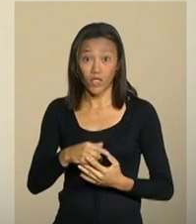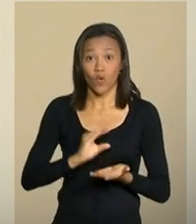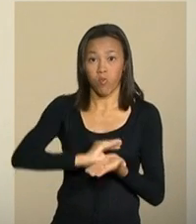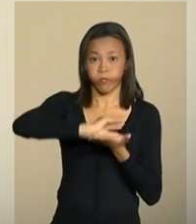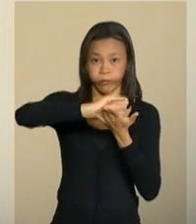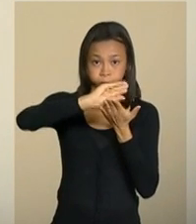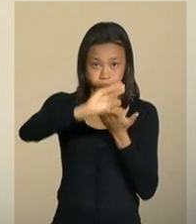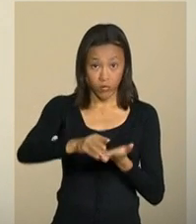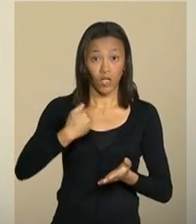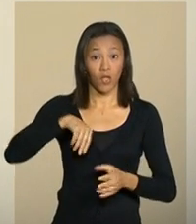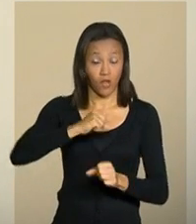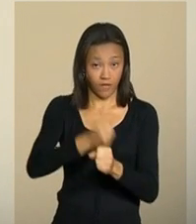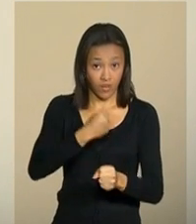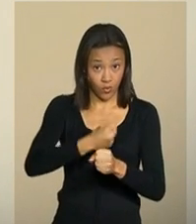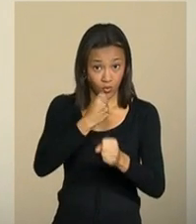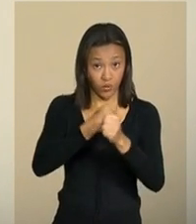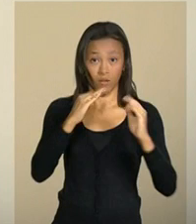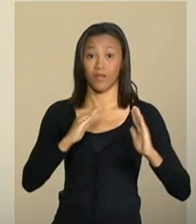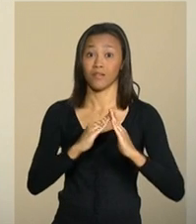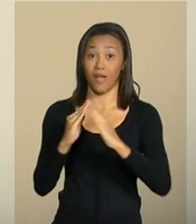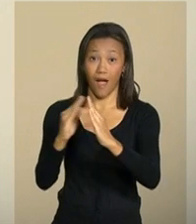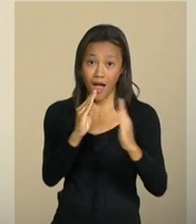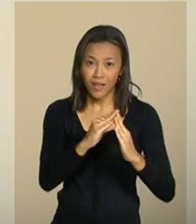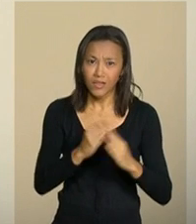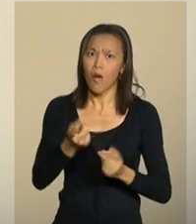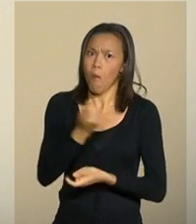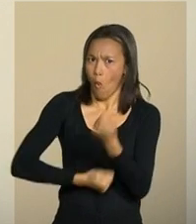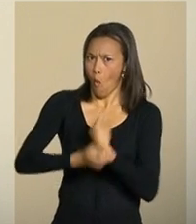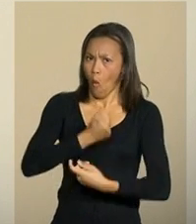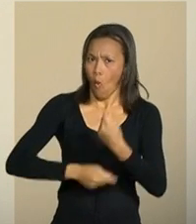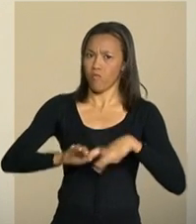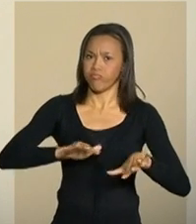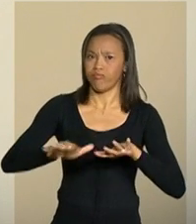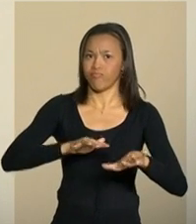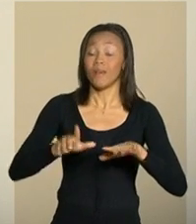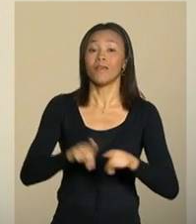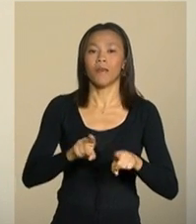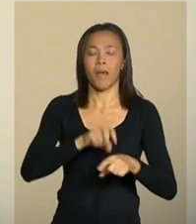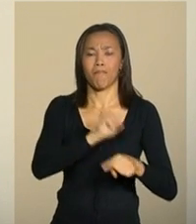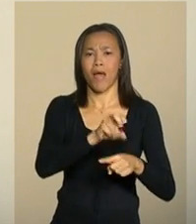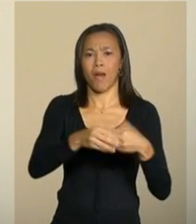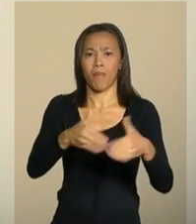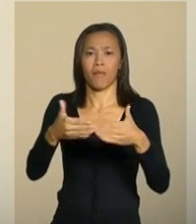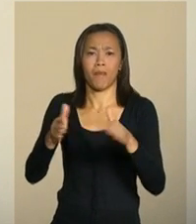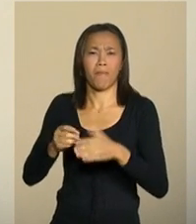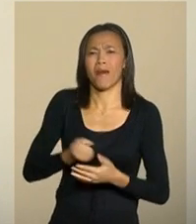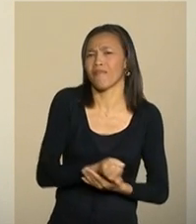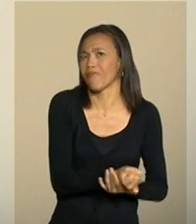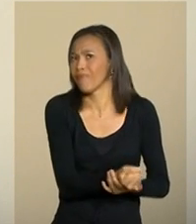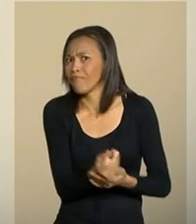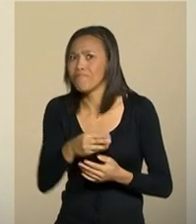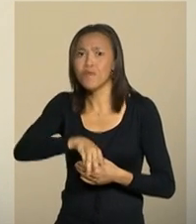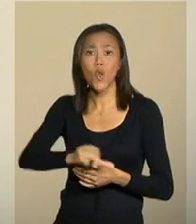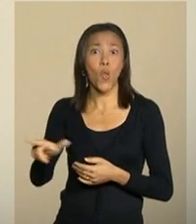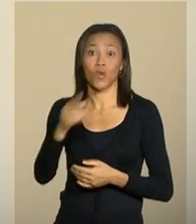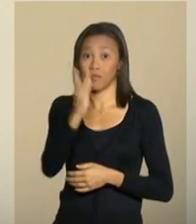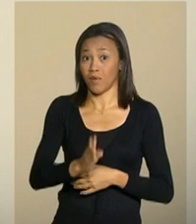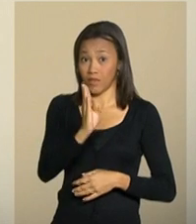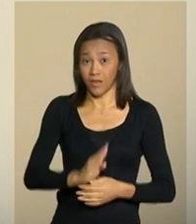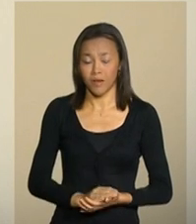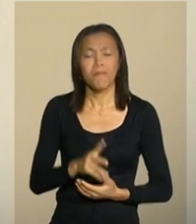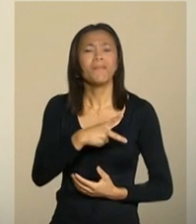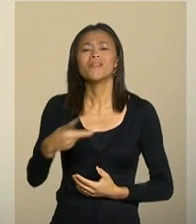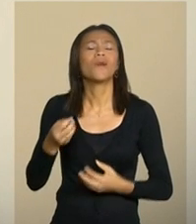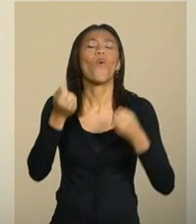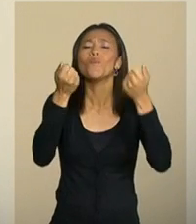fazemos na construção das moradias movimento a economia e gera o emprego e renda para milhões de brasileiros Luciano Presidente a